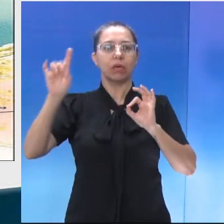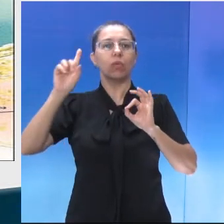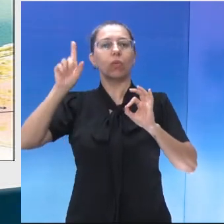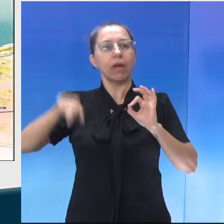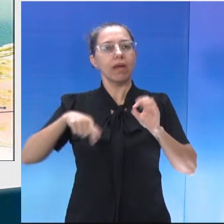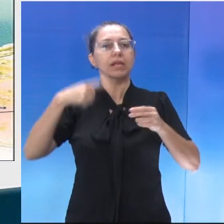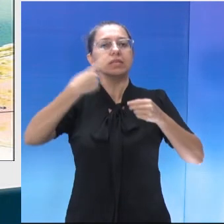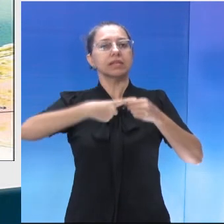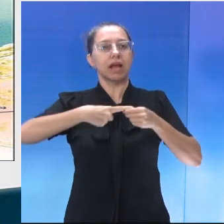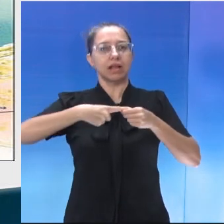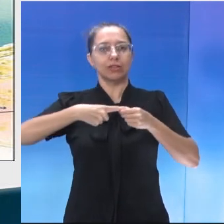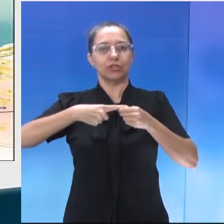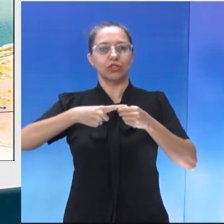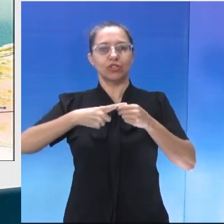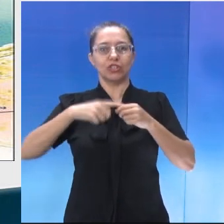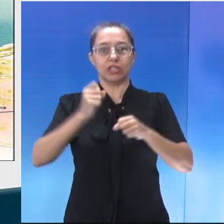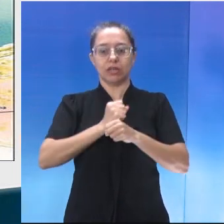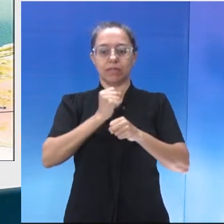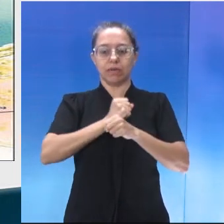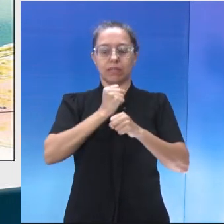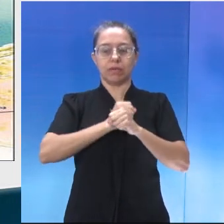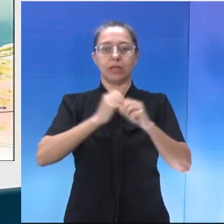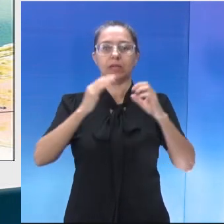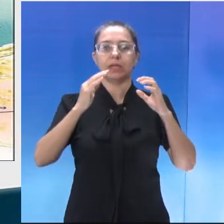E essas cidades são cidades